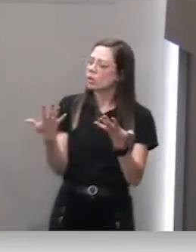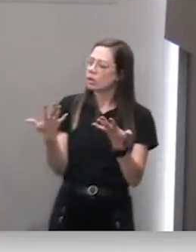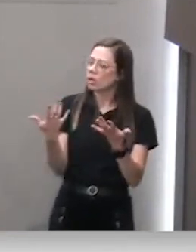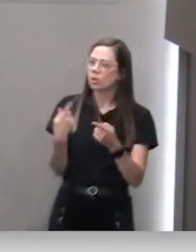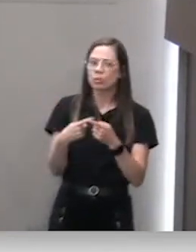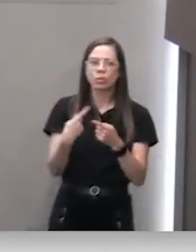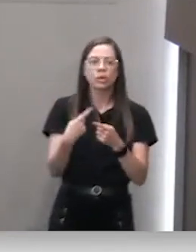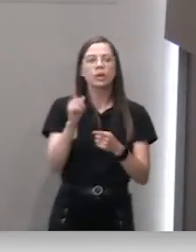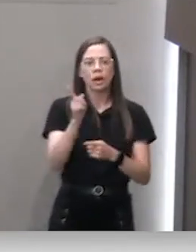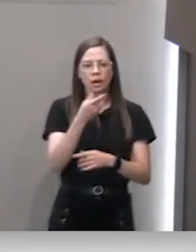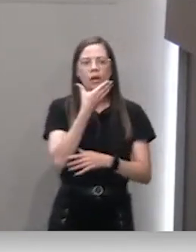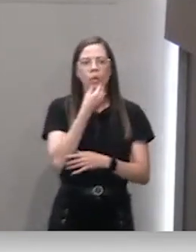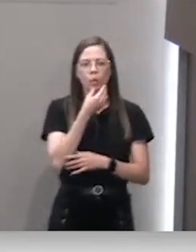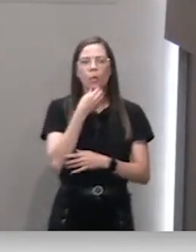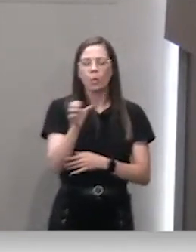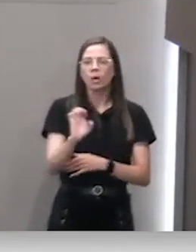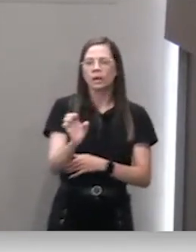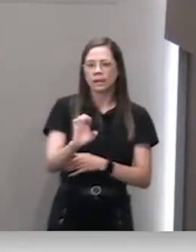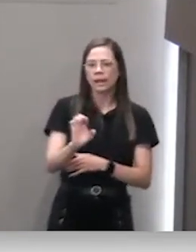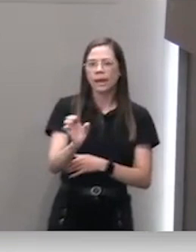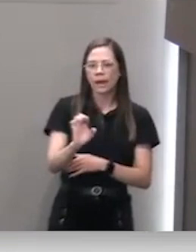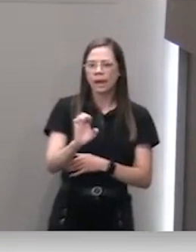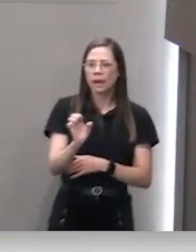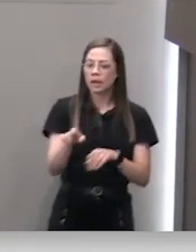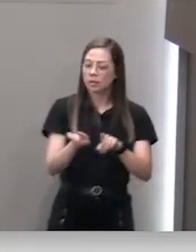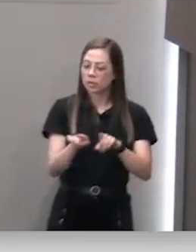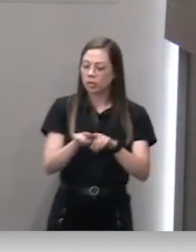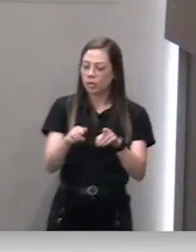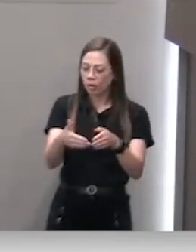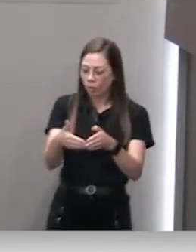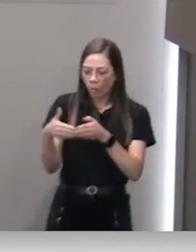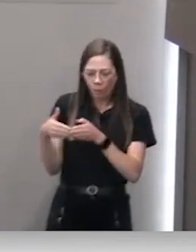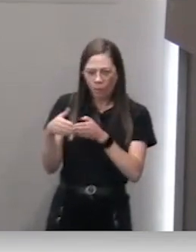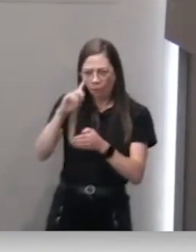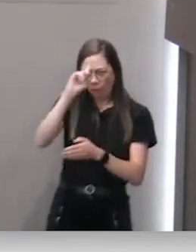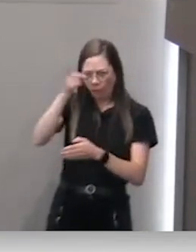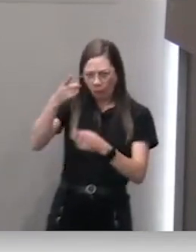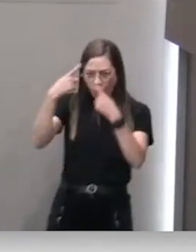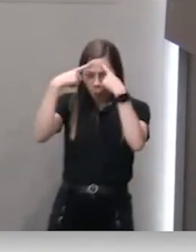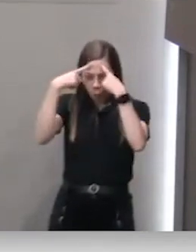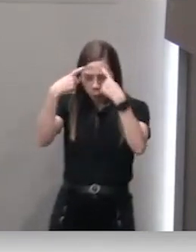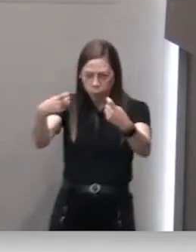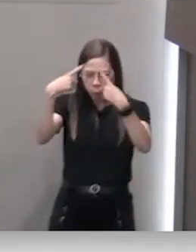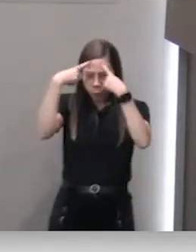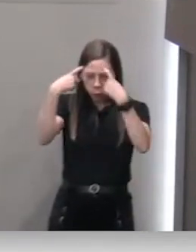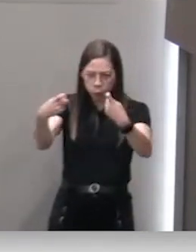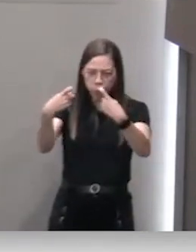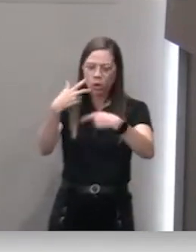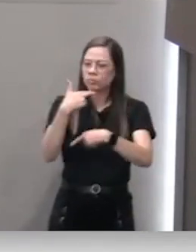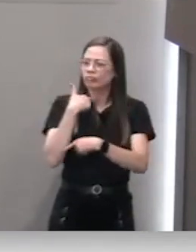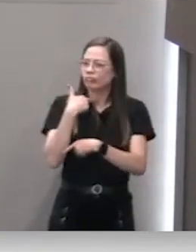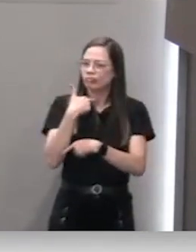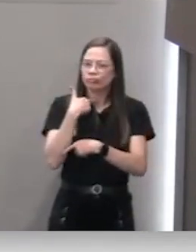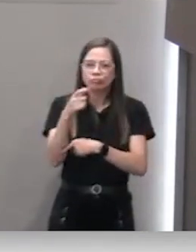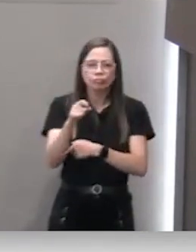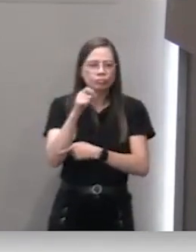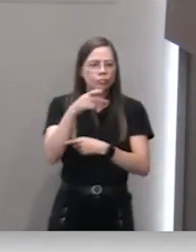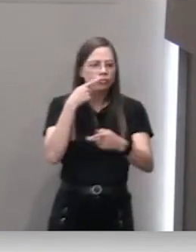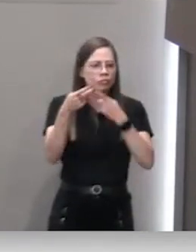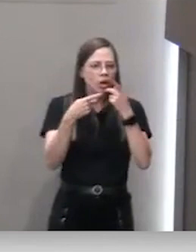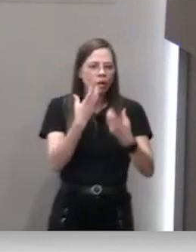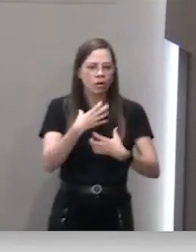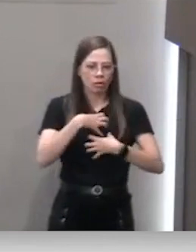porque eles não são mulheres. E ela os repreendeu veementemente, dizendo que eles não podiam dizer